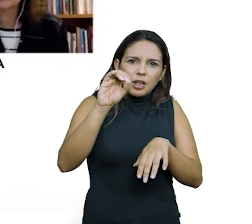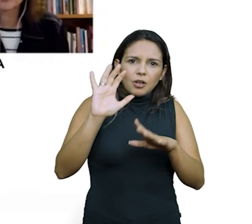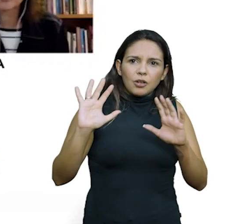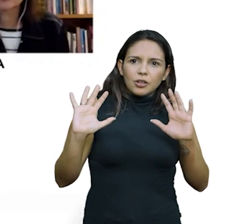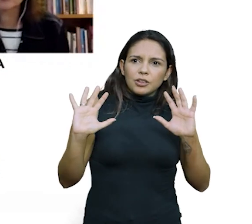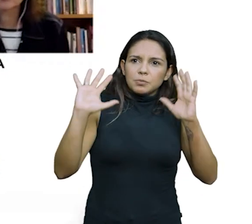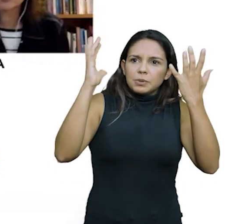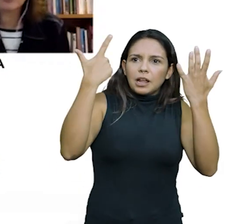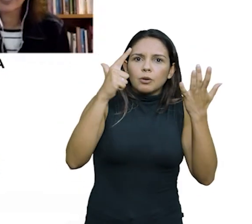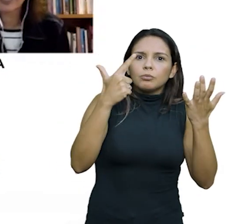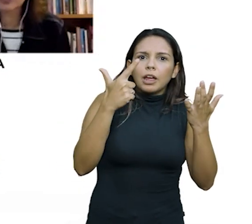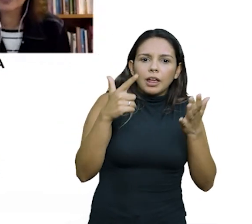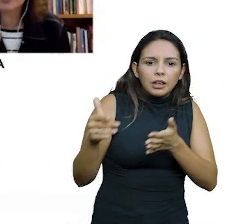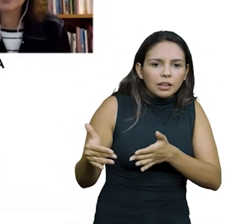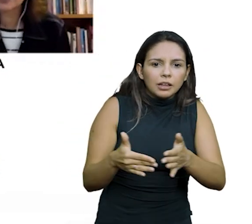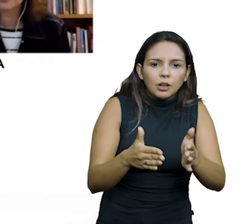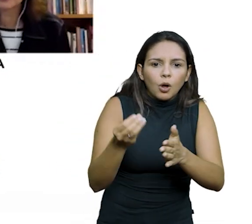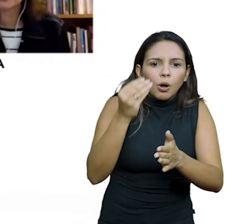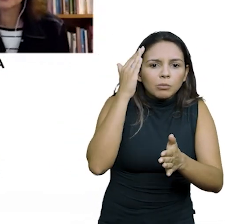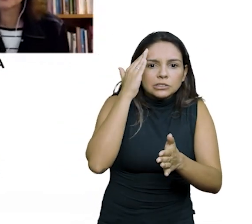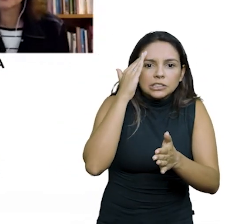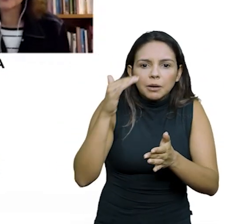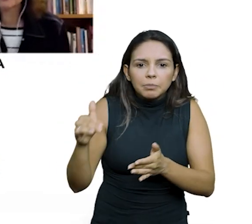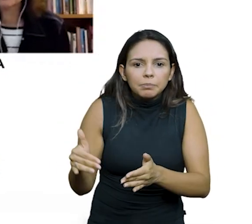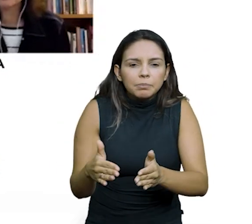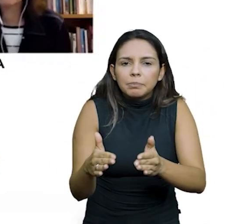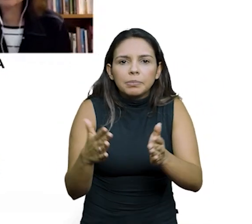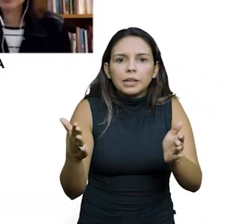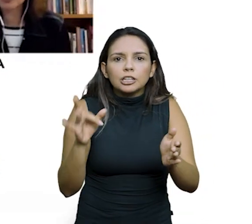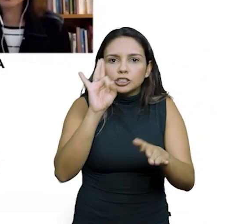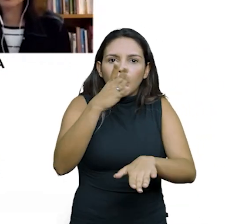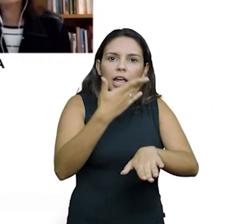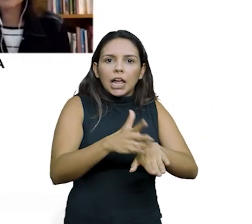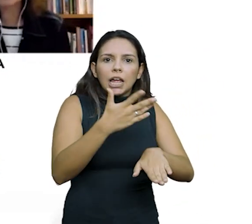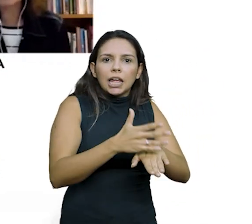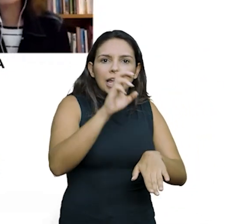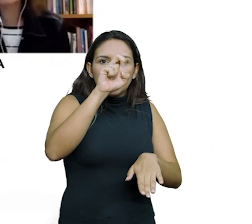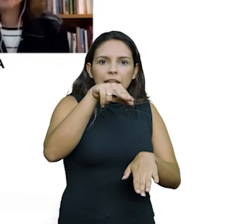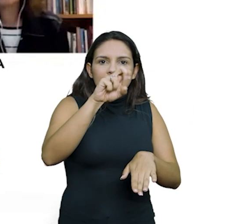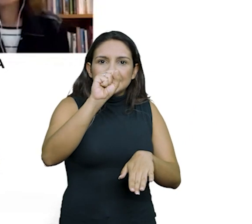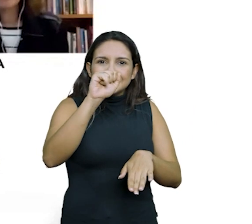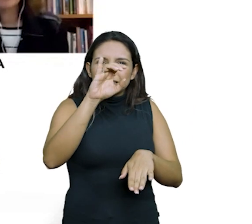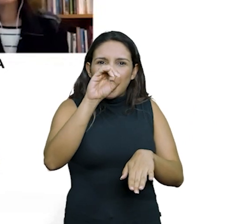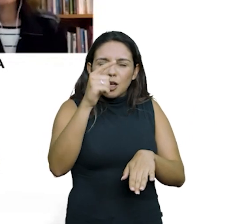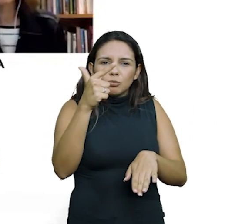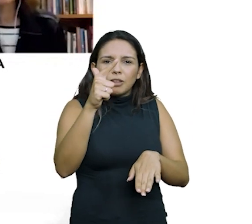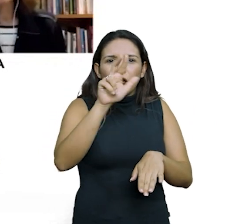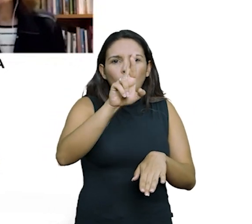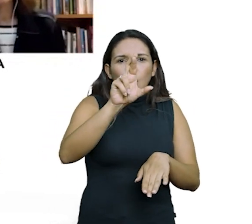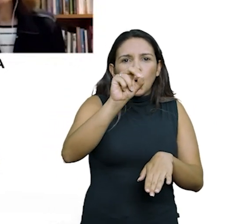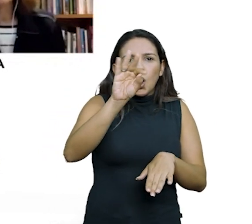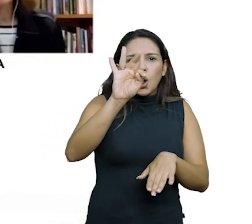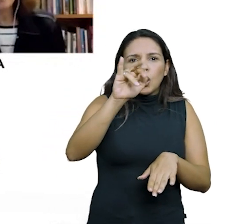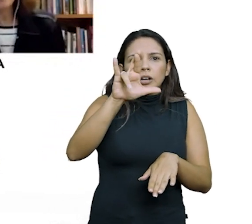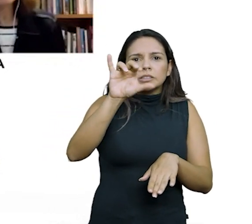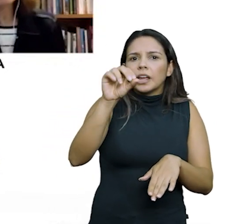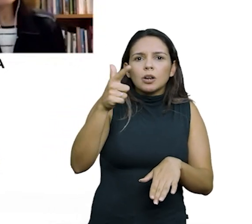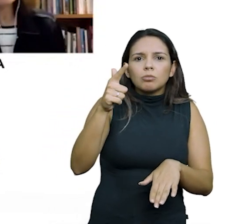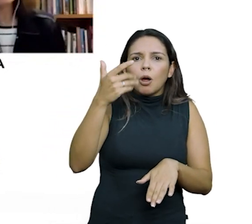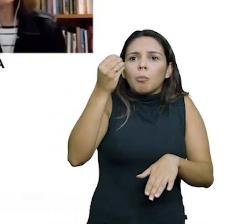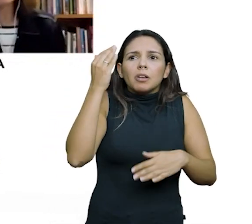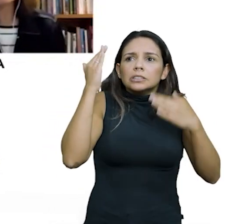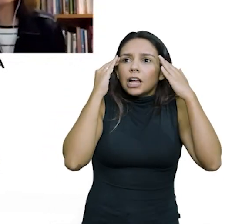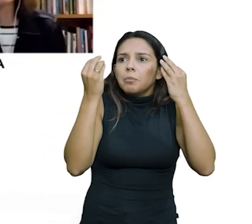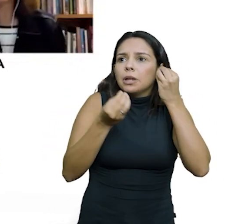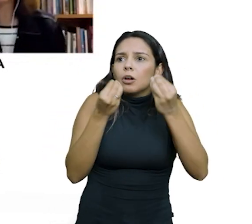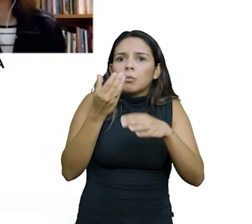espetáculo que não deram roteiro para a gente ainda. É isso, boa definição. Só no ensaio. É um ensaio sem roteiro, muito bom. Um ensaio sem roteiro, e